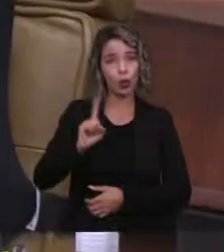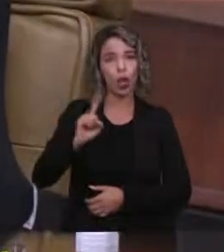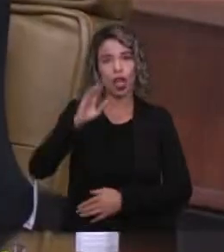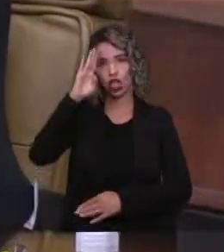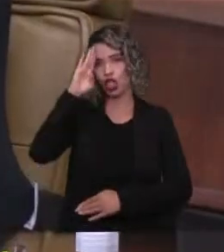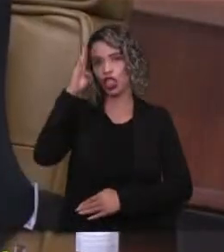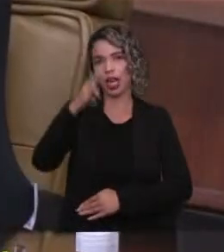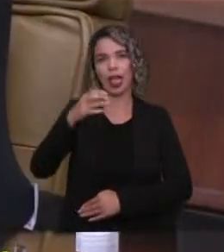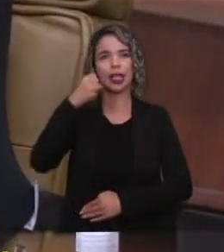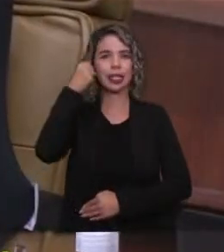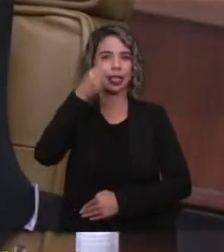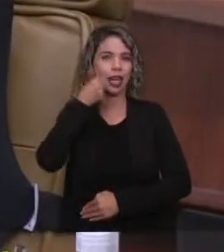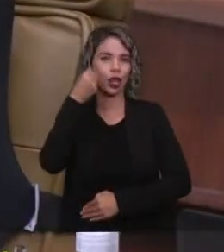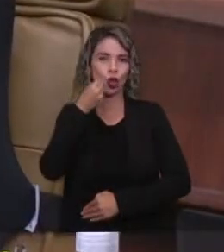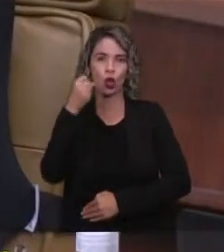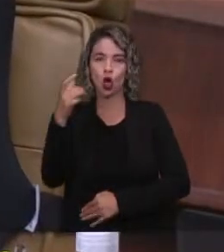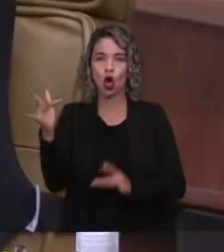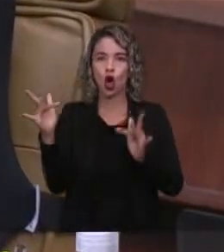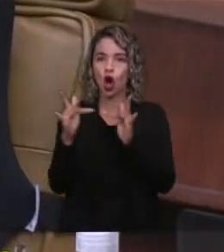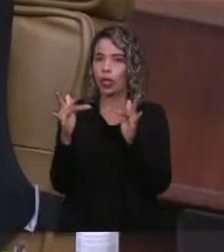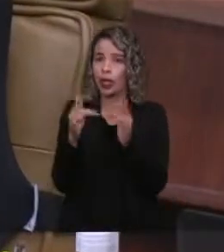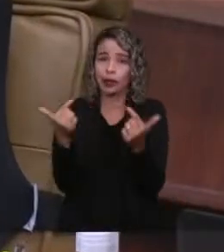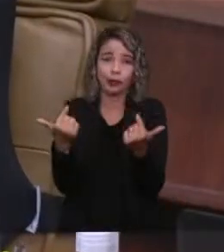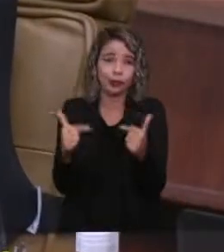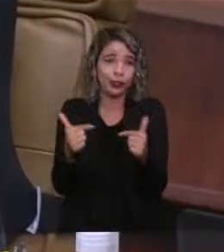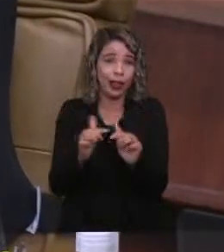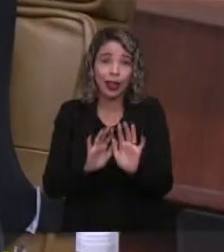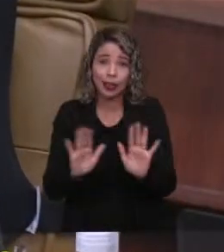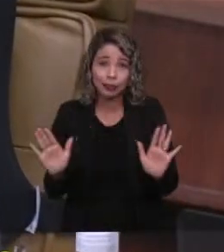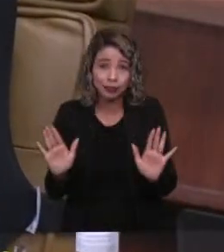direta de senador da República. Então, ele estava ali